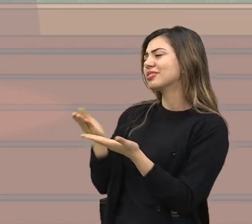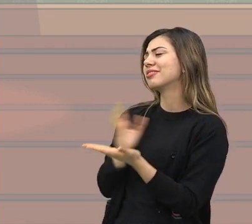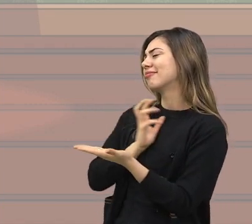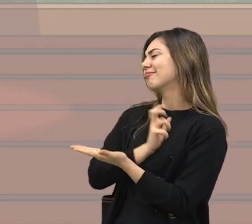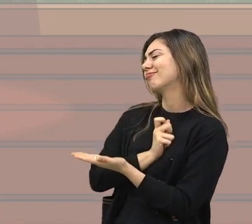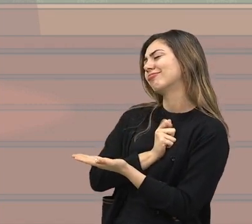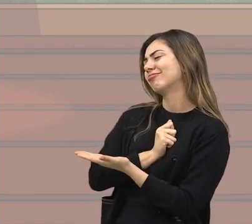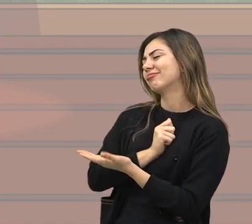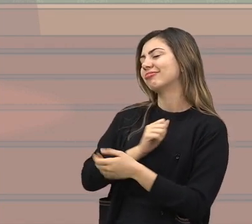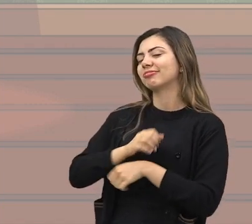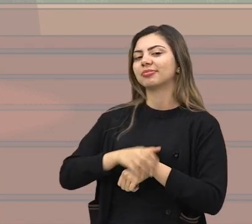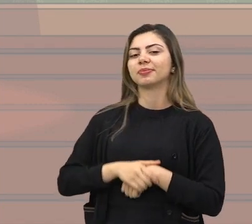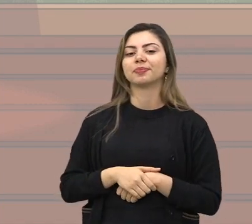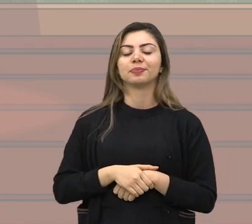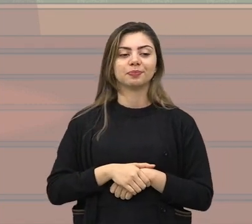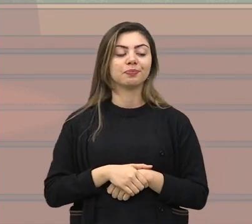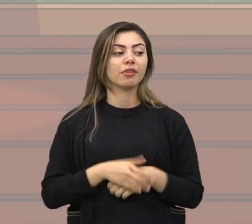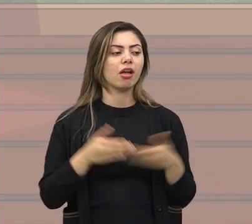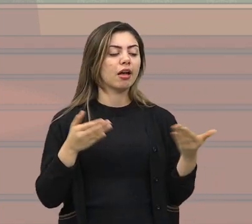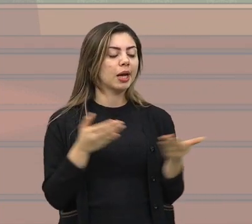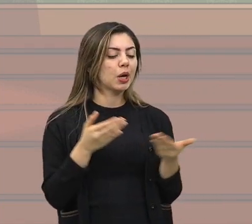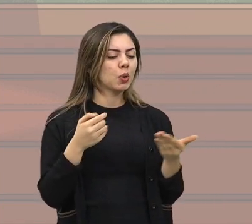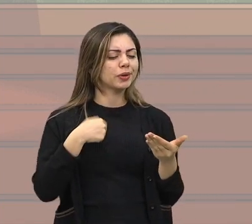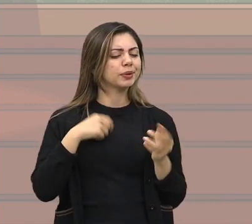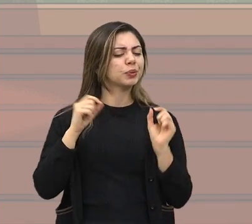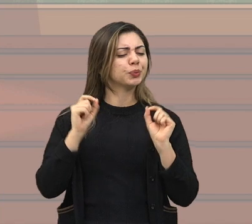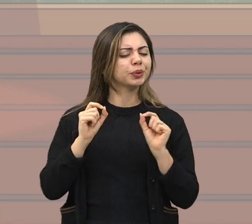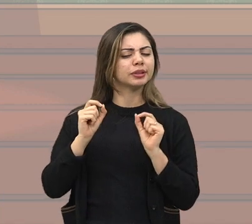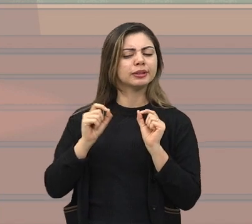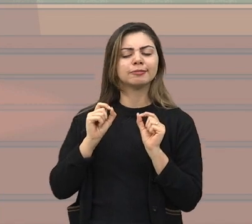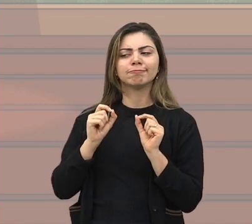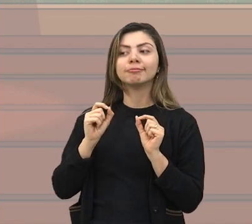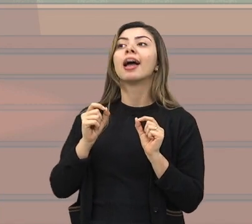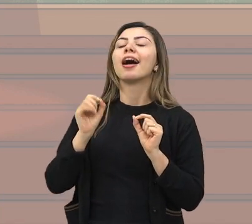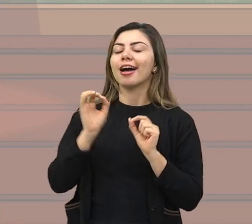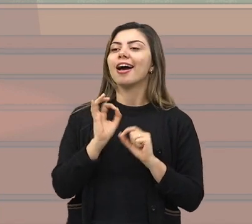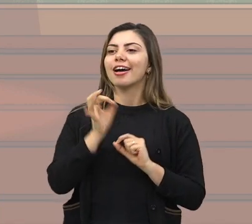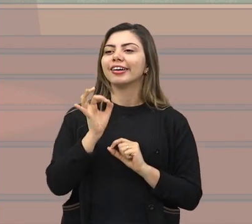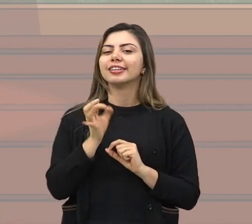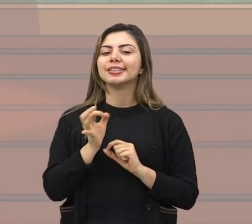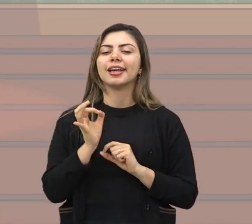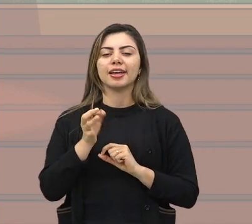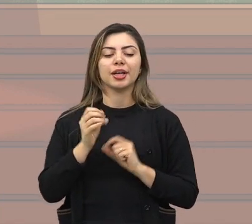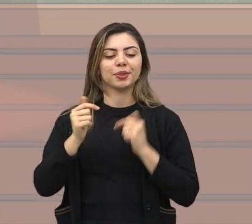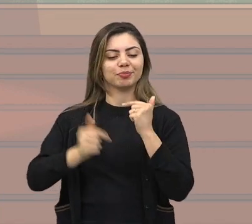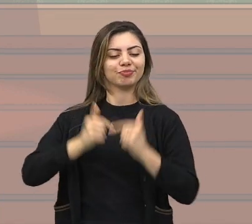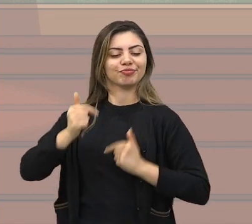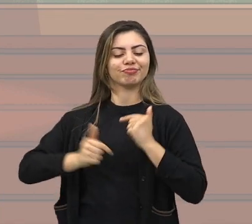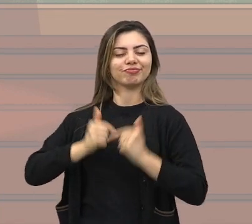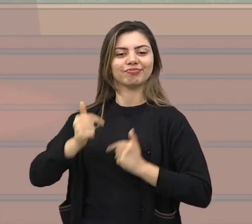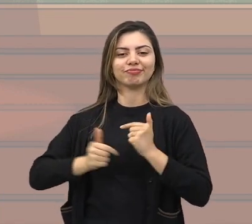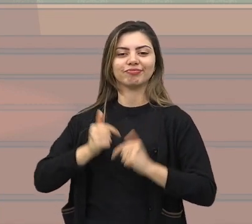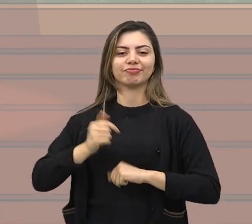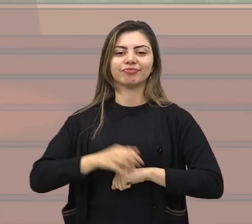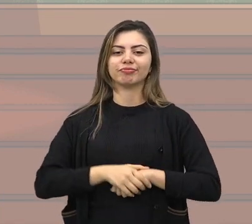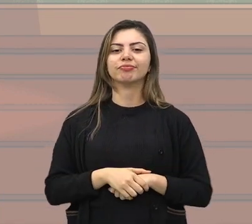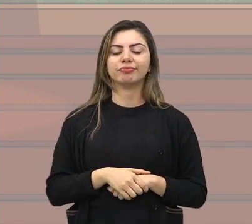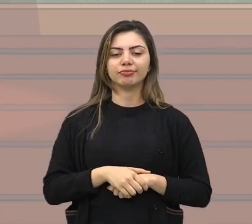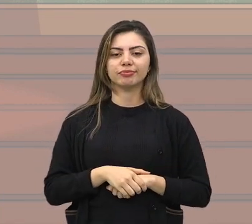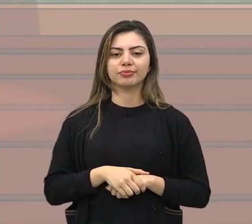amor. Agora, onde eu estava? Sim, trabalho.